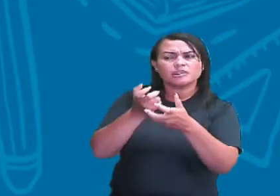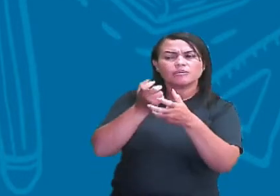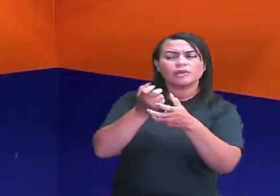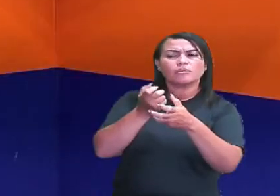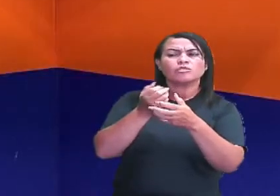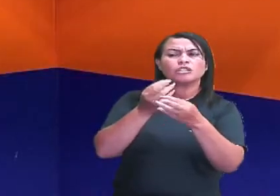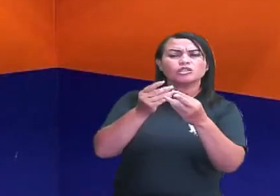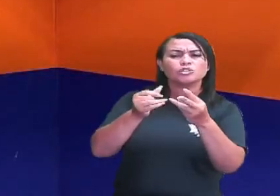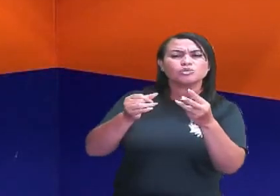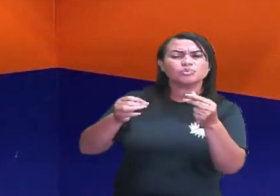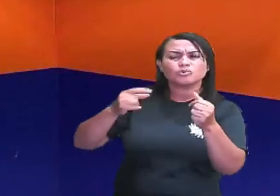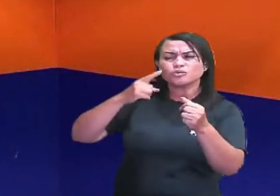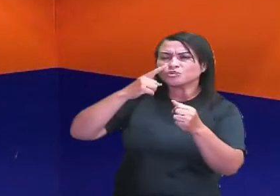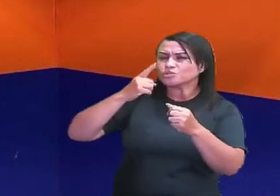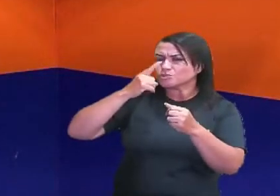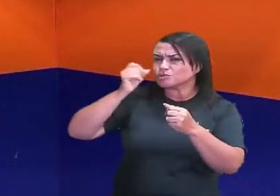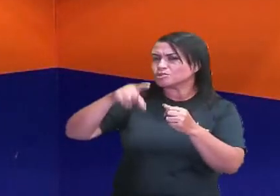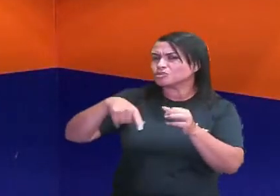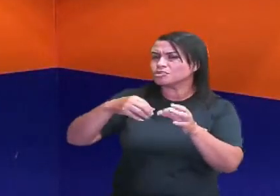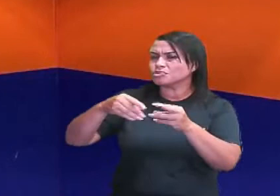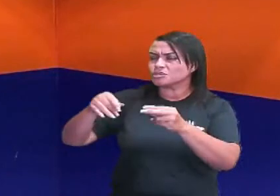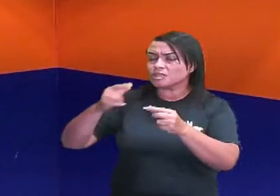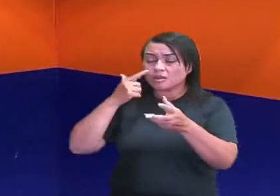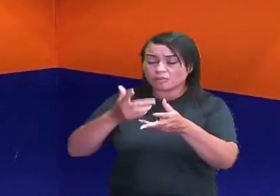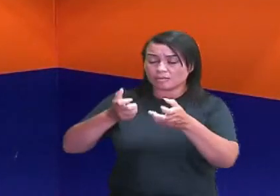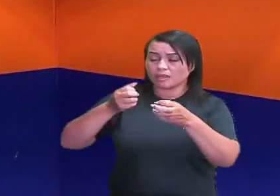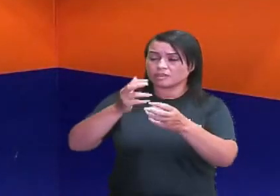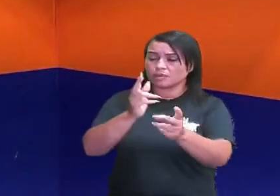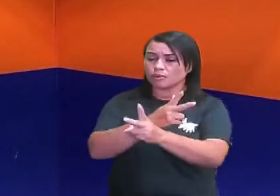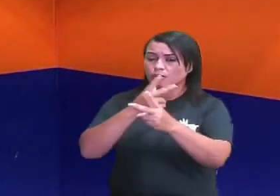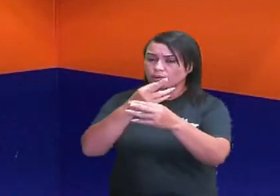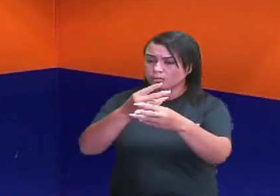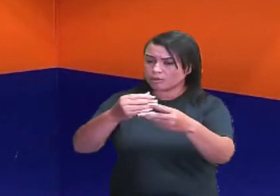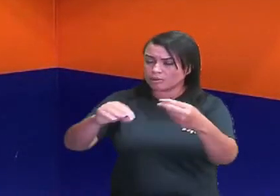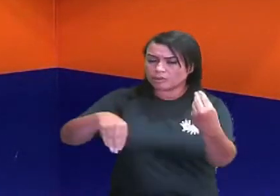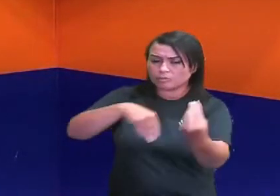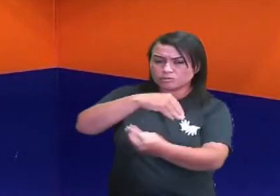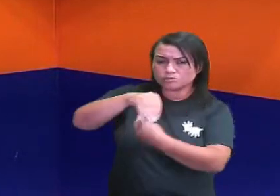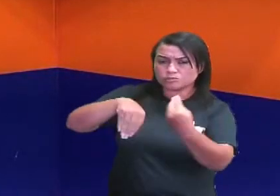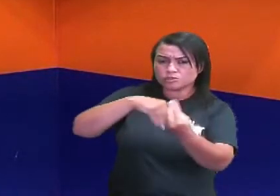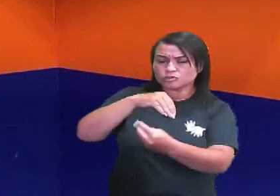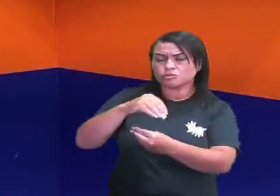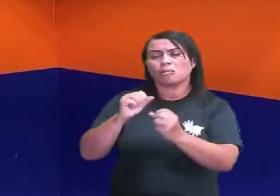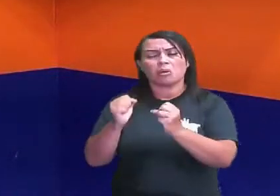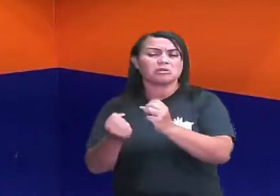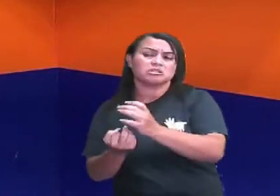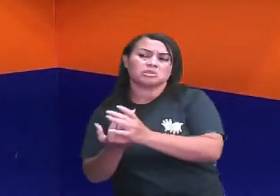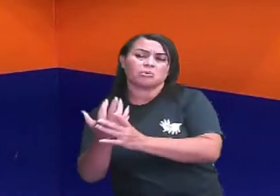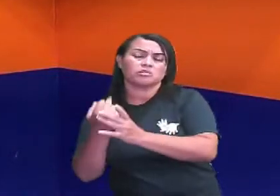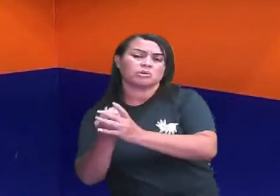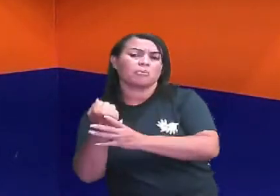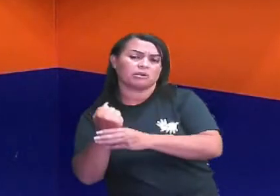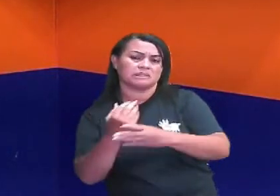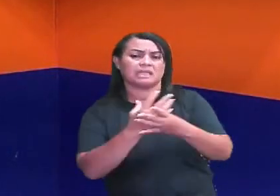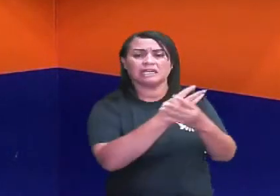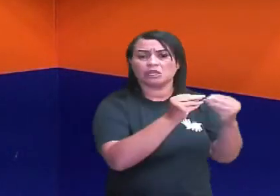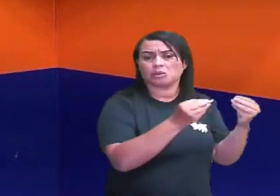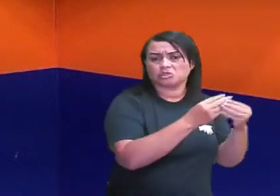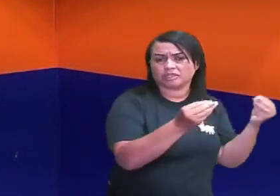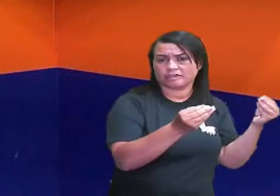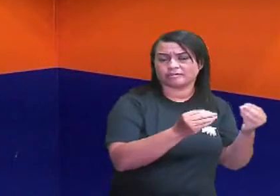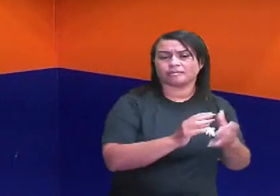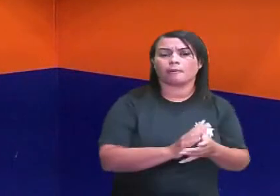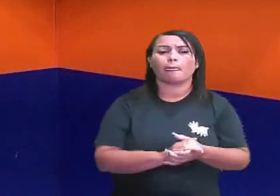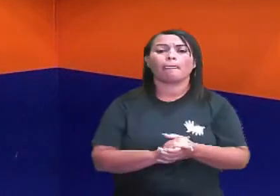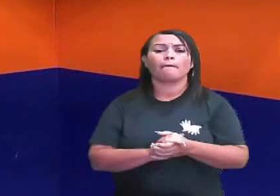que de fato faz com que o ar seja uma mistura homogênea e às vezes heterogênea quando o ar está poluído.